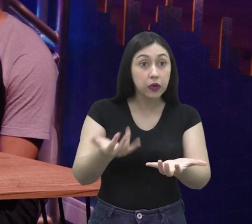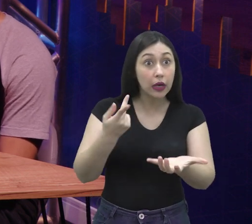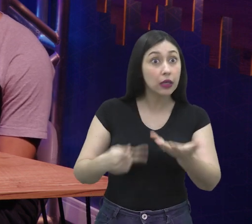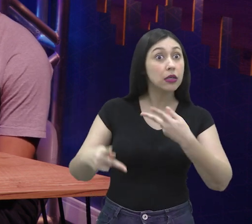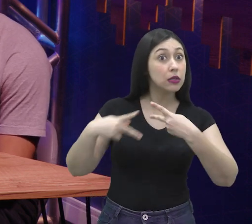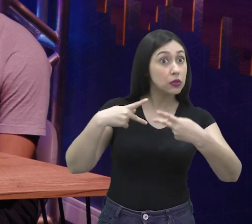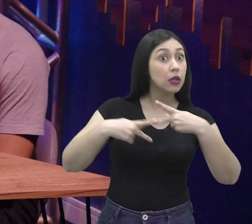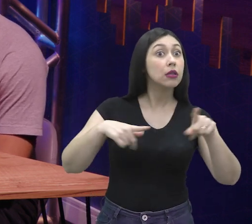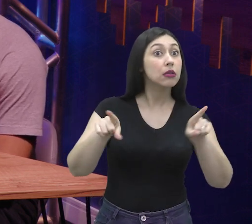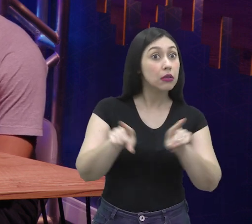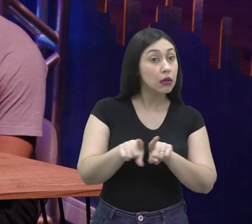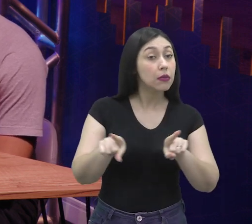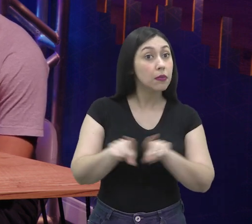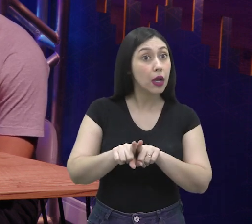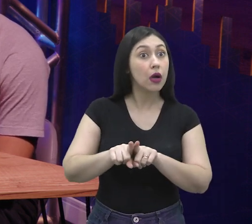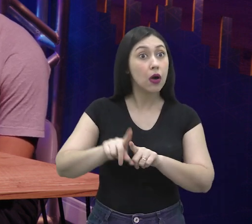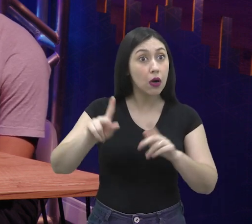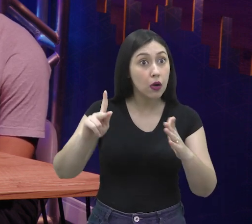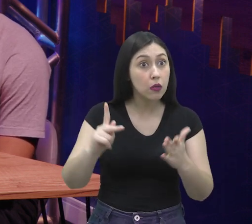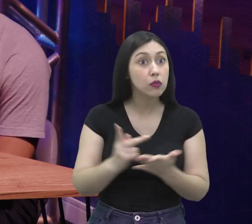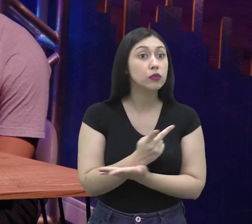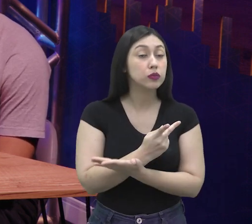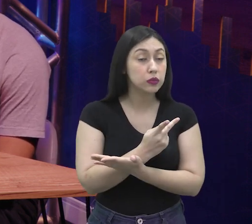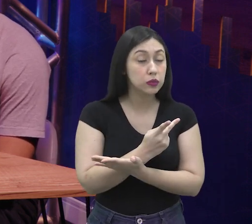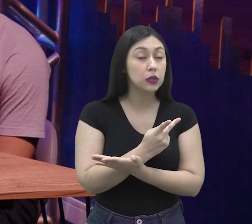dos Campos a gente teve também